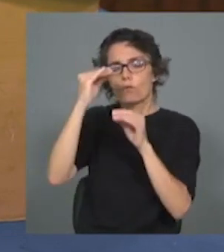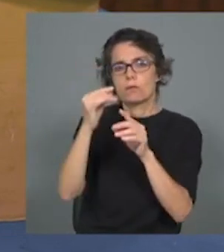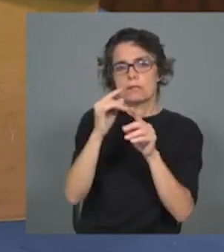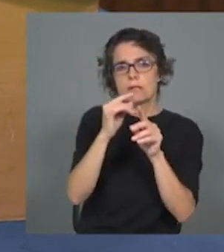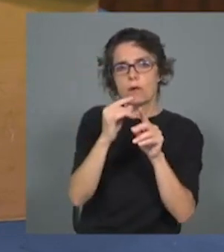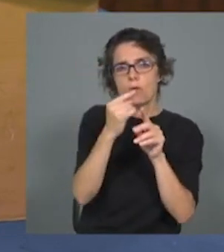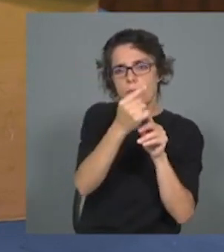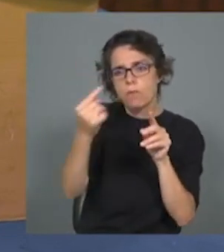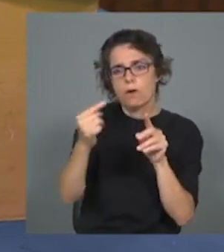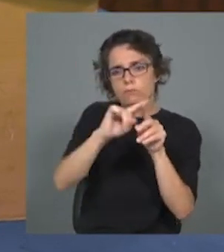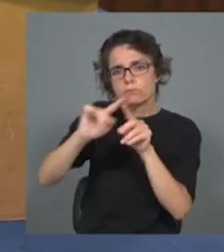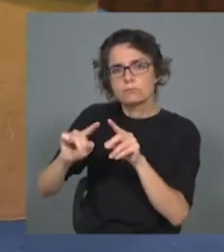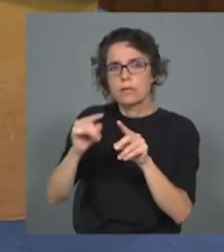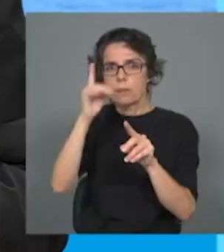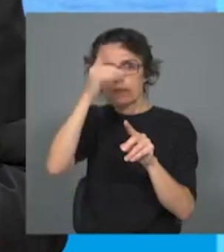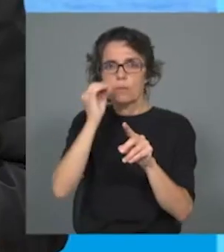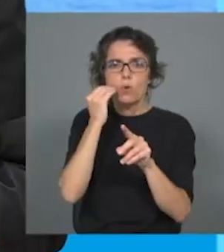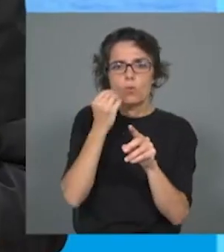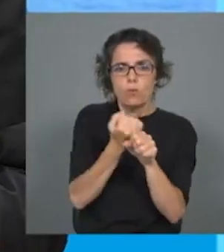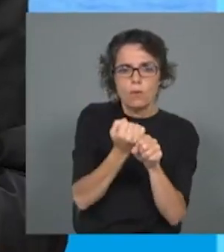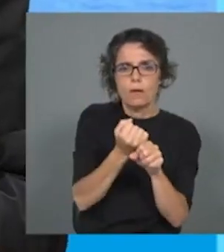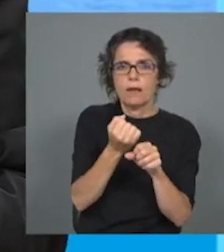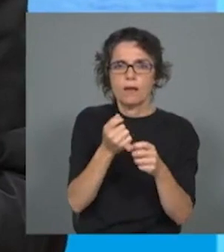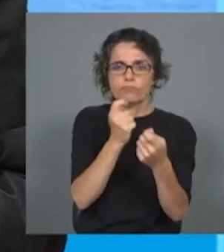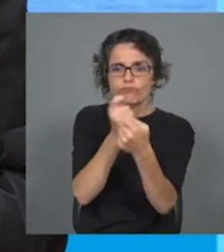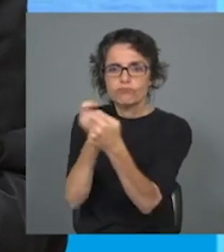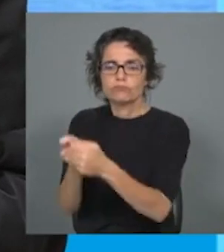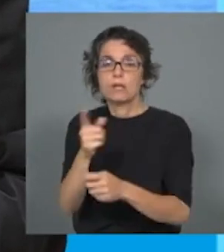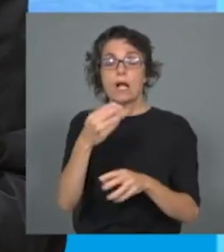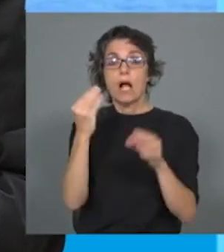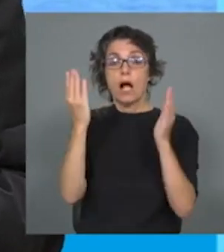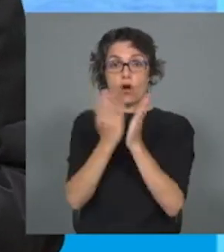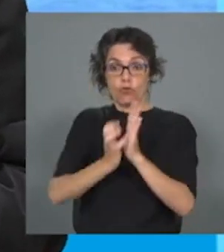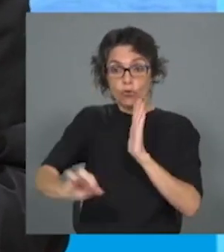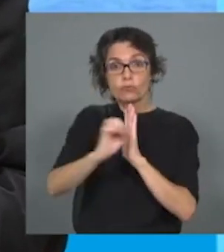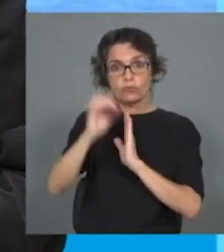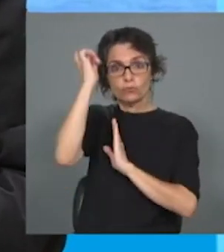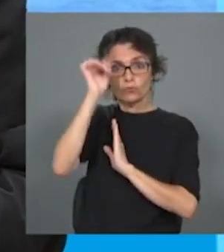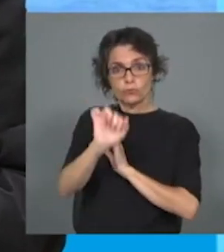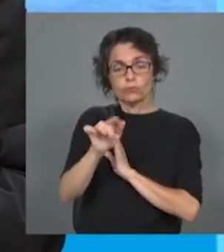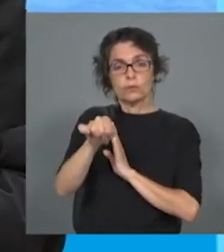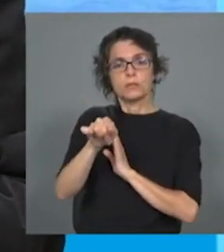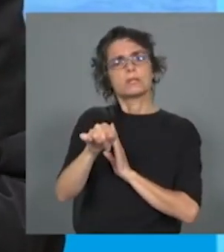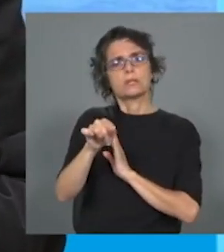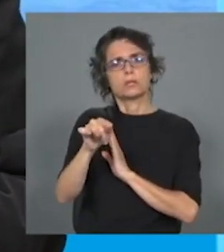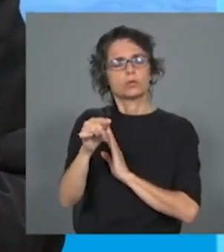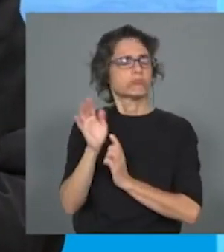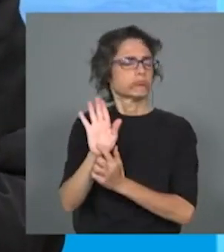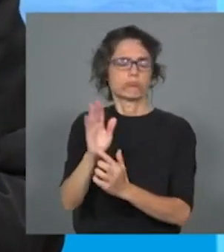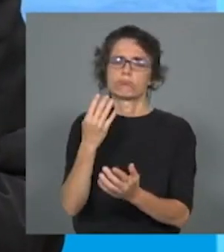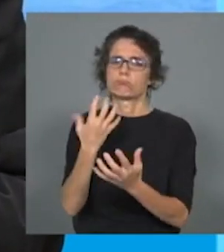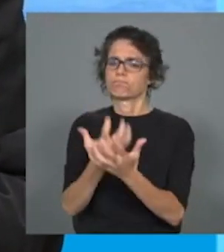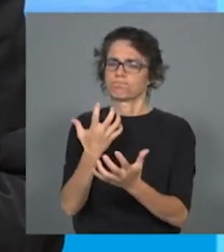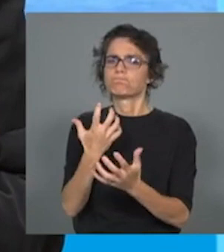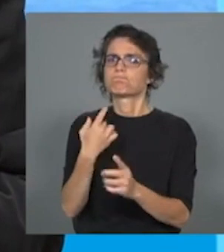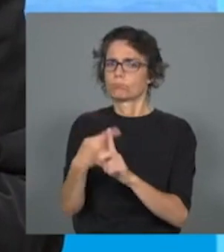que é certo em cada uma das situações. E a nossa escola de bombeiros é exemplar e os nossos bombeiros estão cada vez